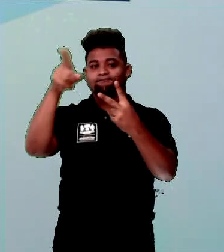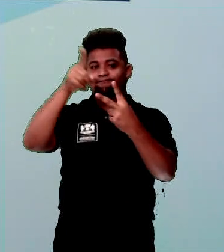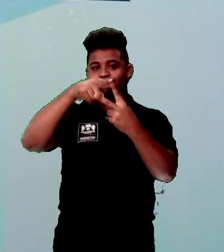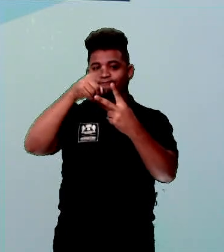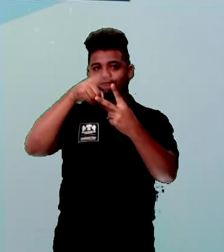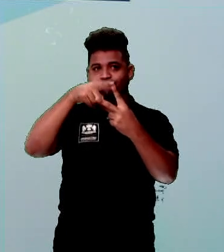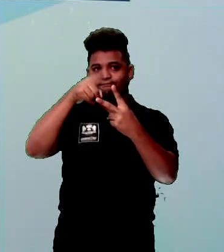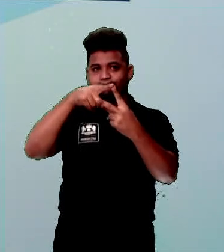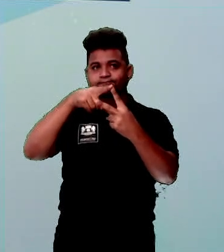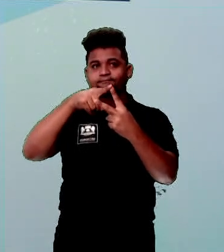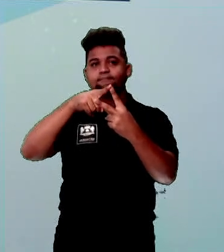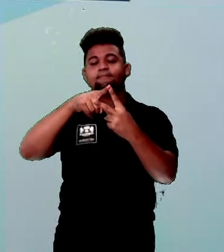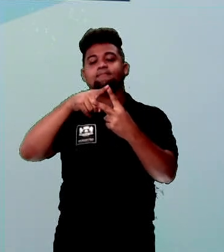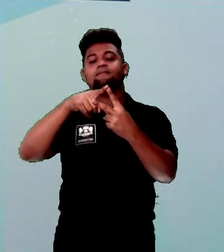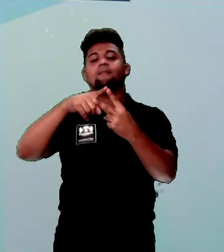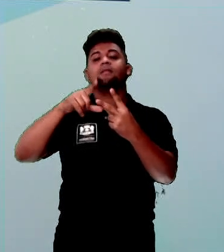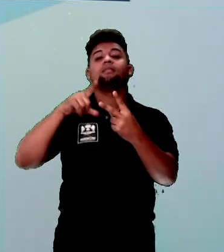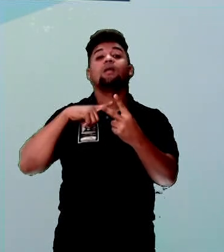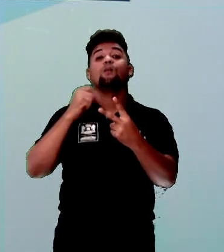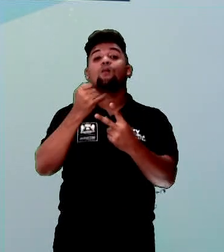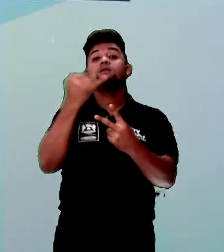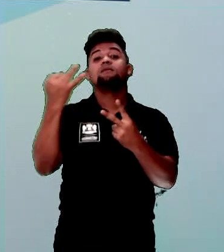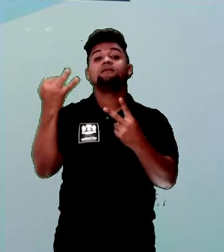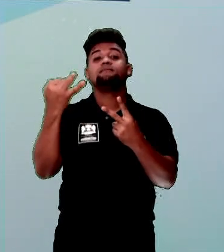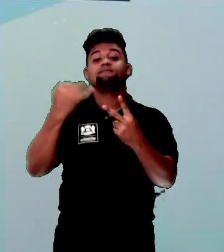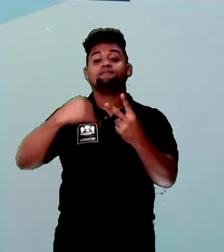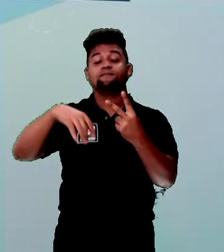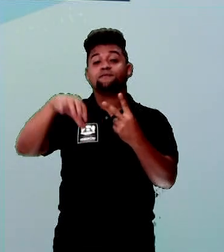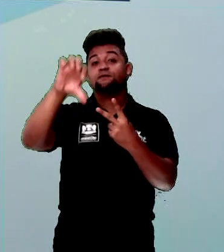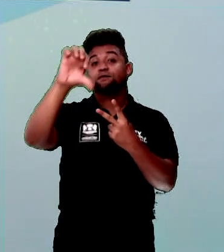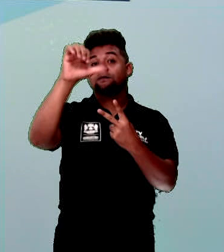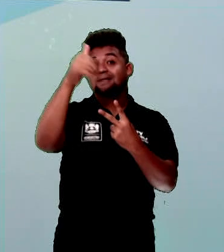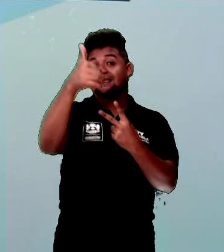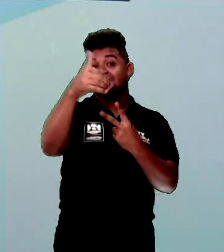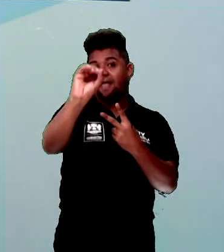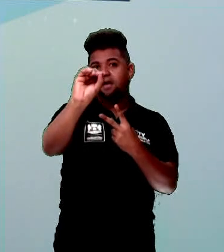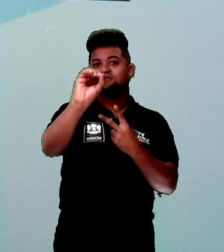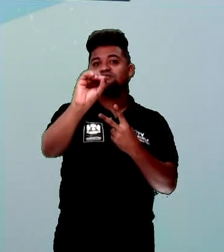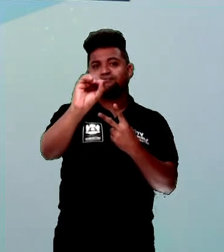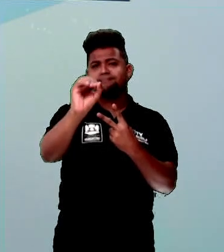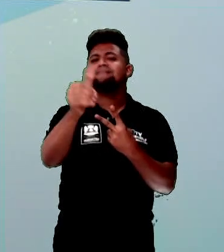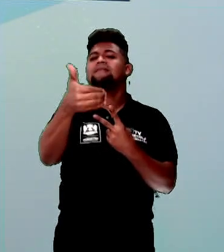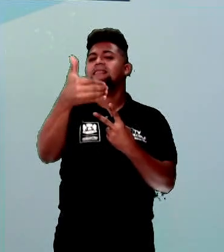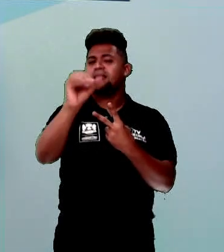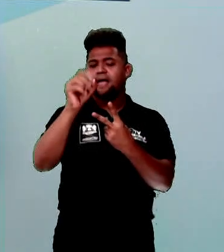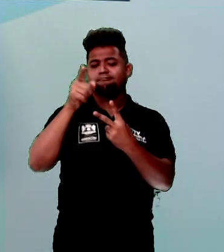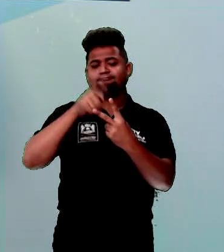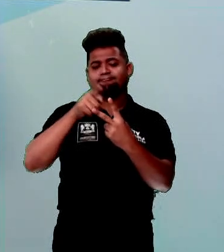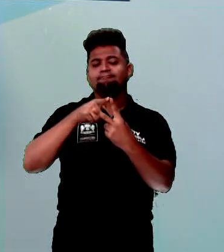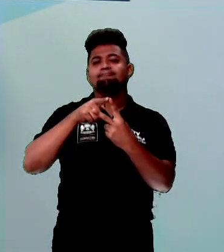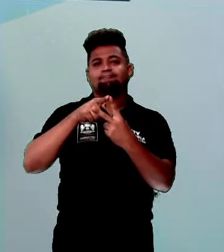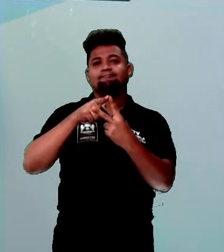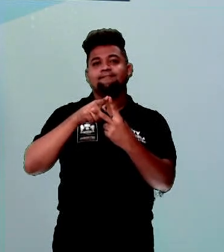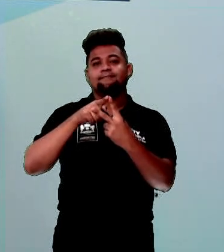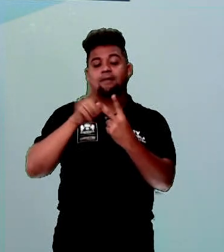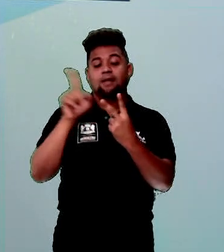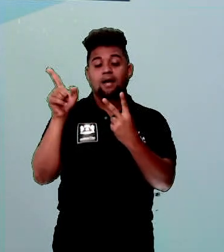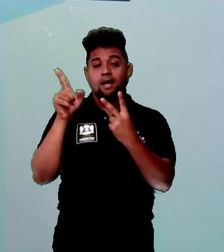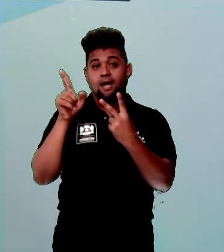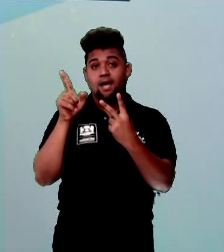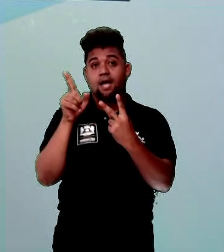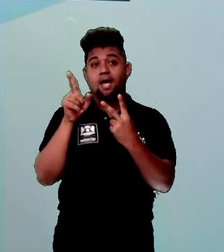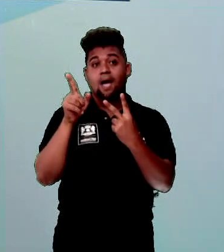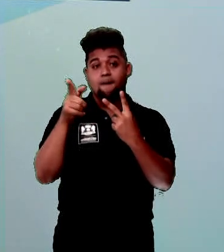três, quatro, cinco, seis, sete, oito, nove, 10. 10 letras em abacateiro. Aquela palavrinha que é